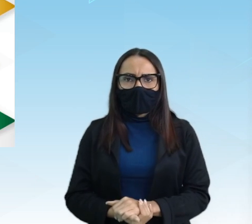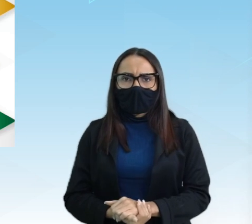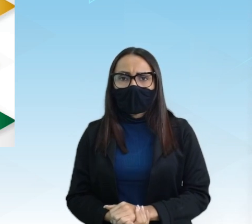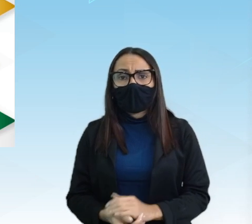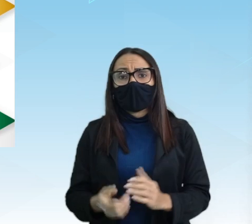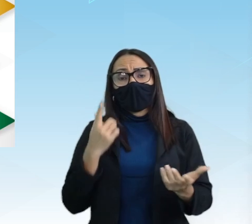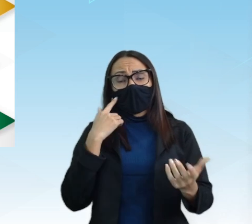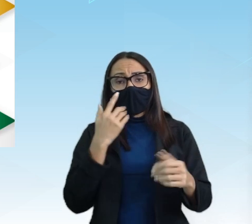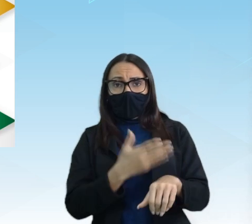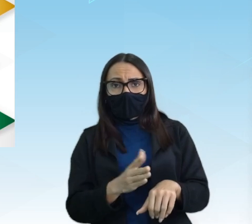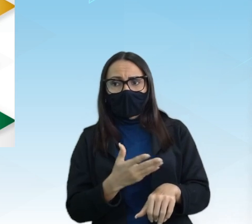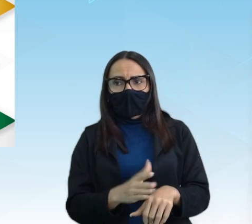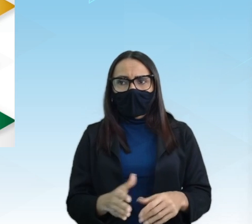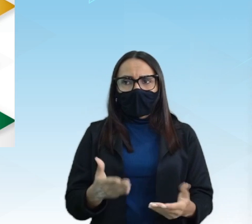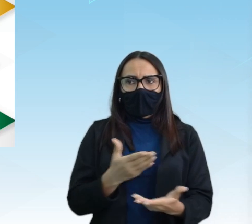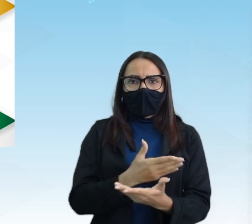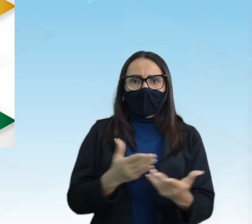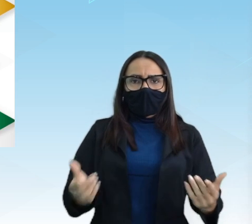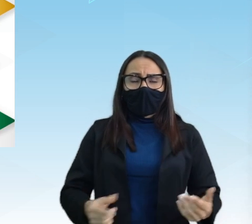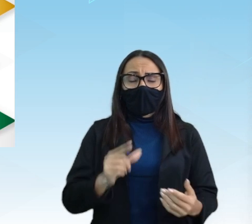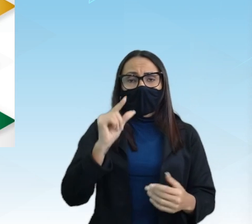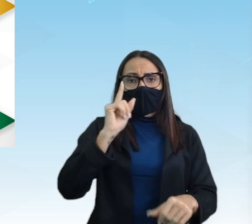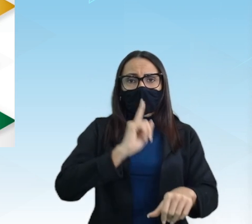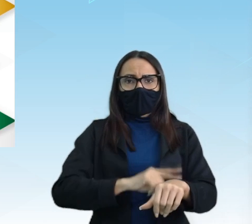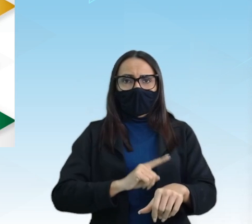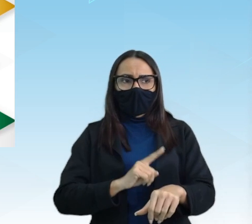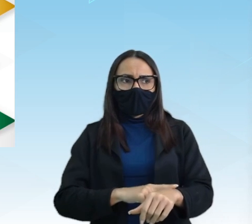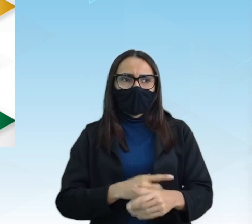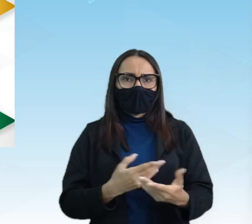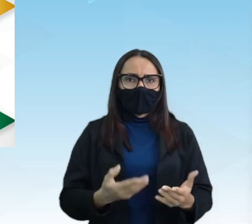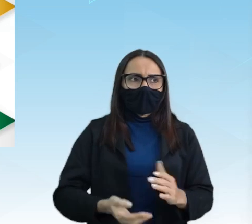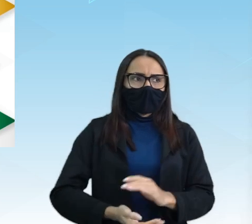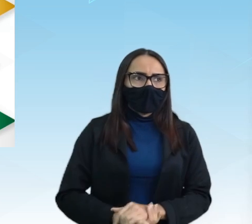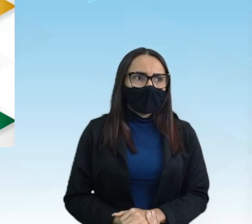Muito prático. Pouco tempo, lucro grande.